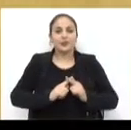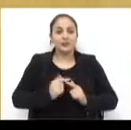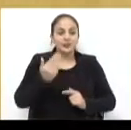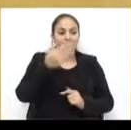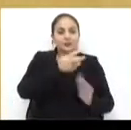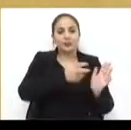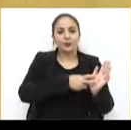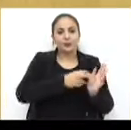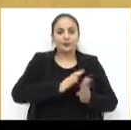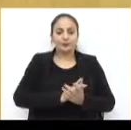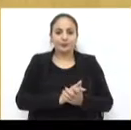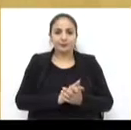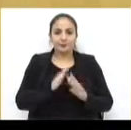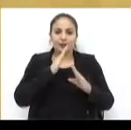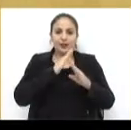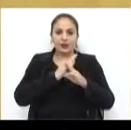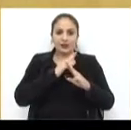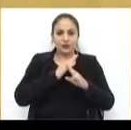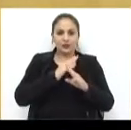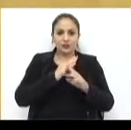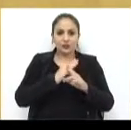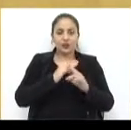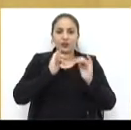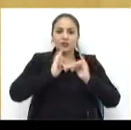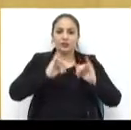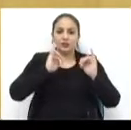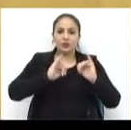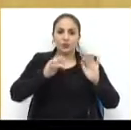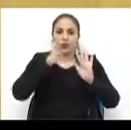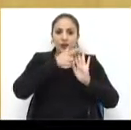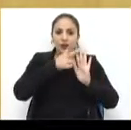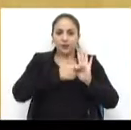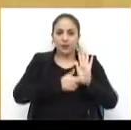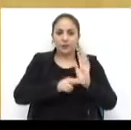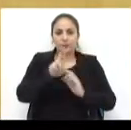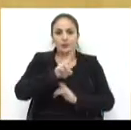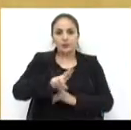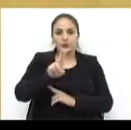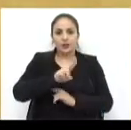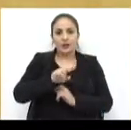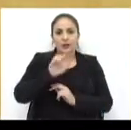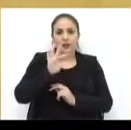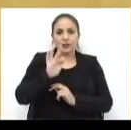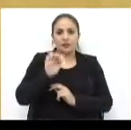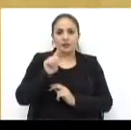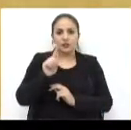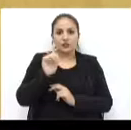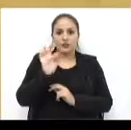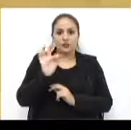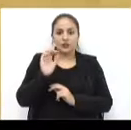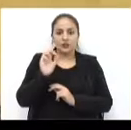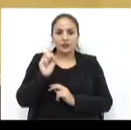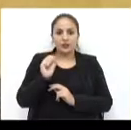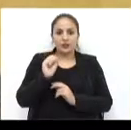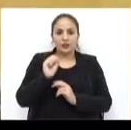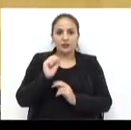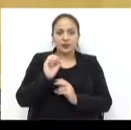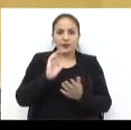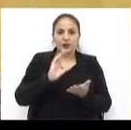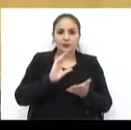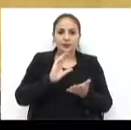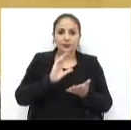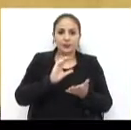agência. A Caixa Econômica Federal acaba de divulgar as regras para o uso do FGTS como garantia para